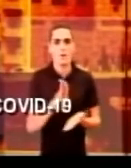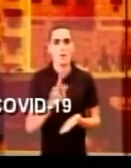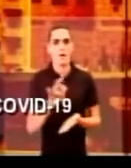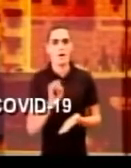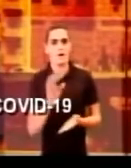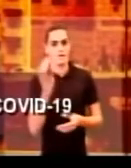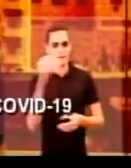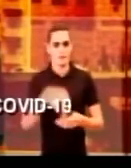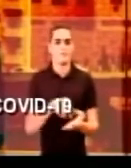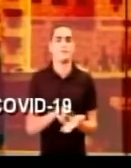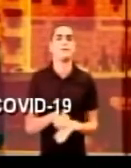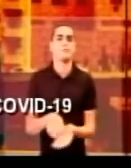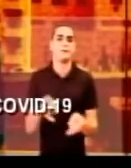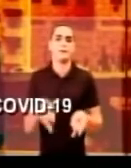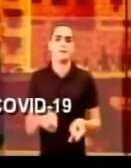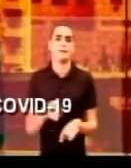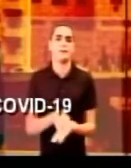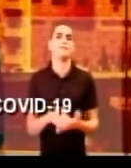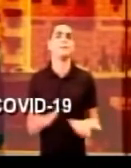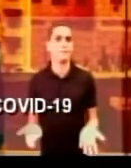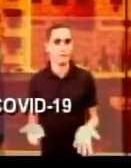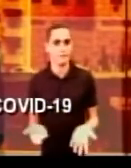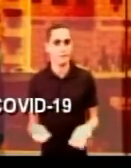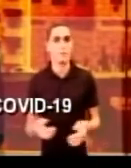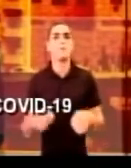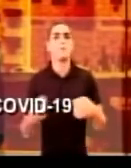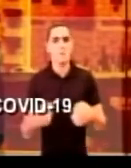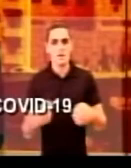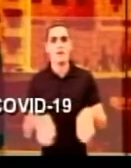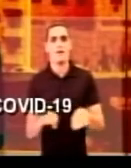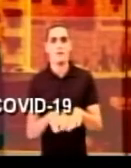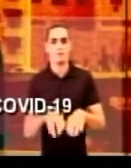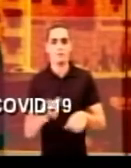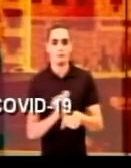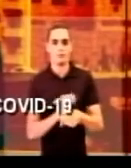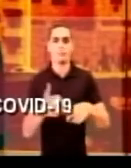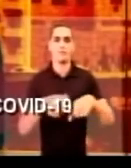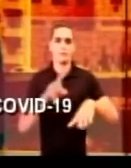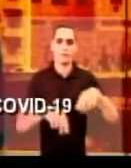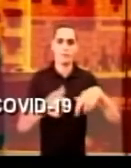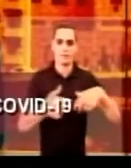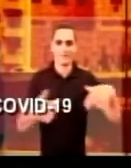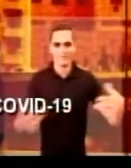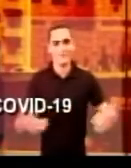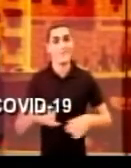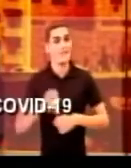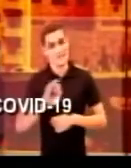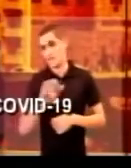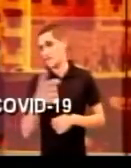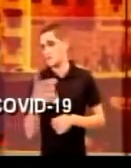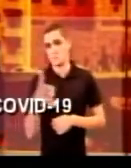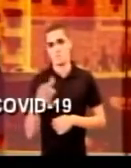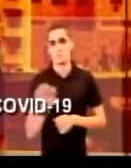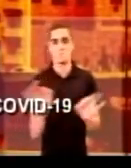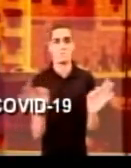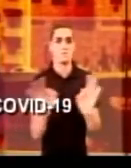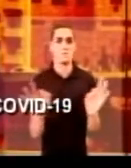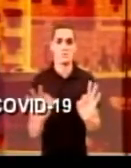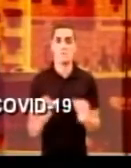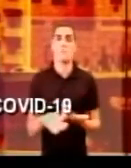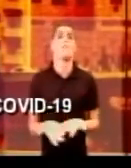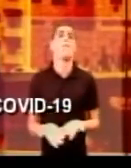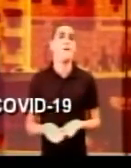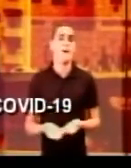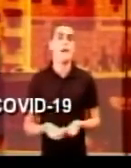isso, a gente chama de colapso. Não dá para atender o indivíduo adequadamente. Essa